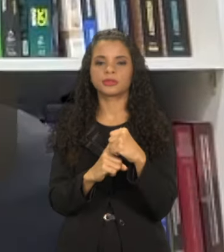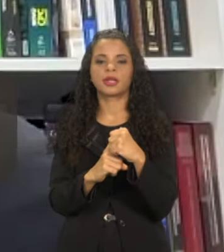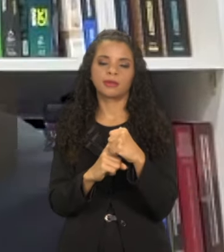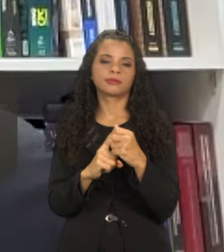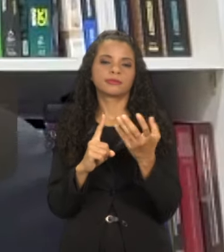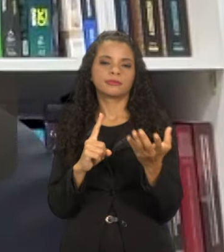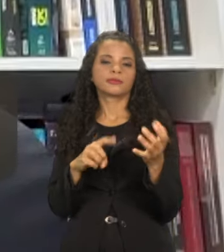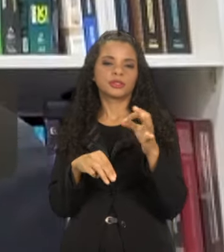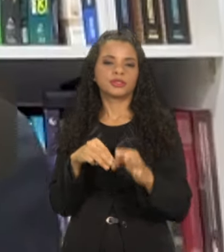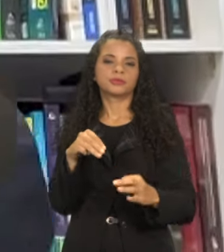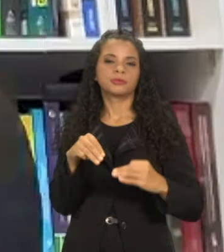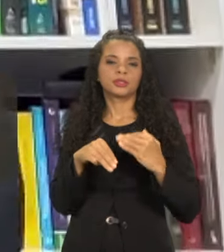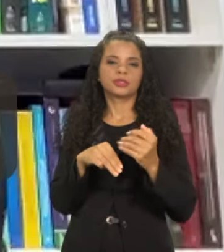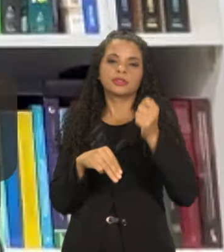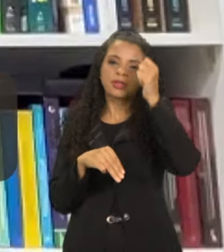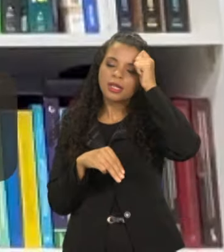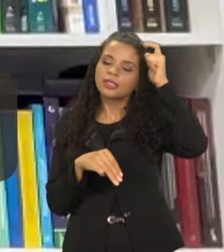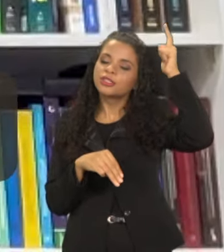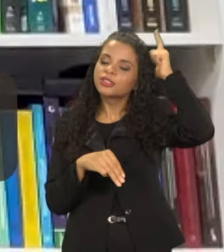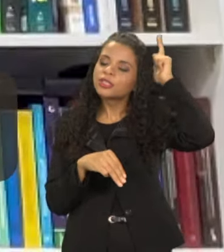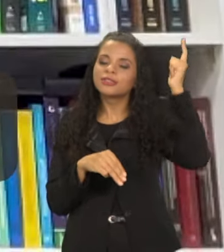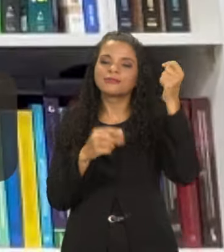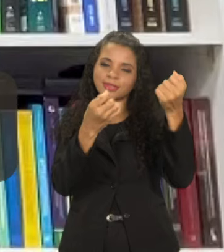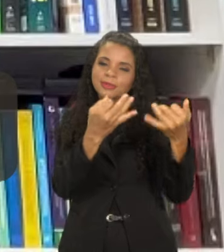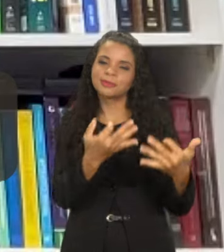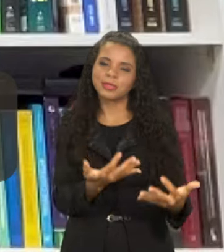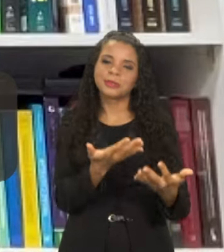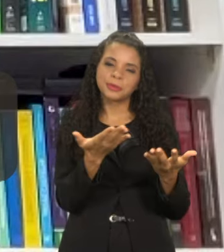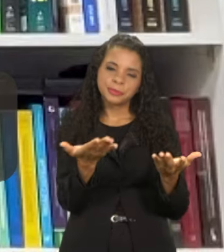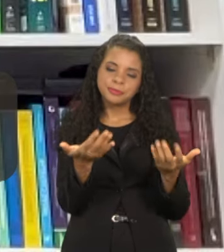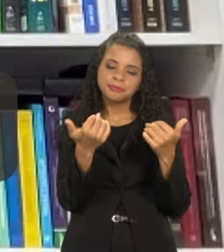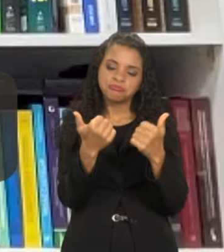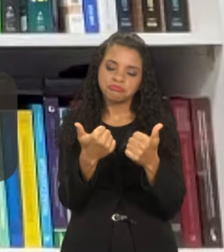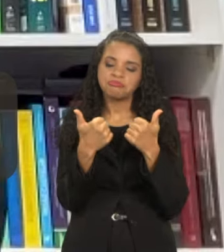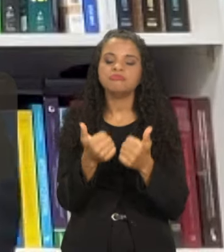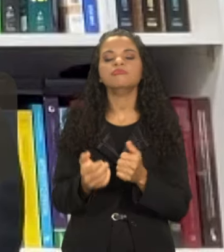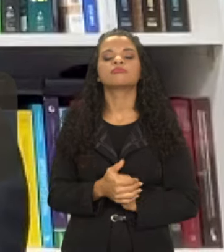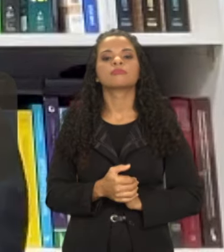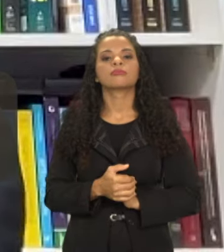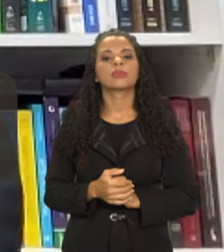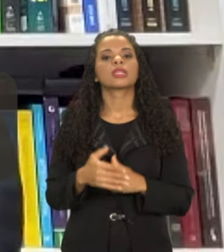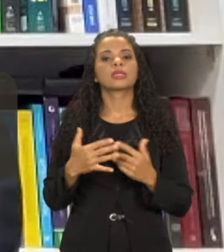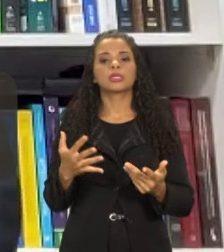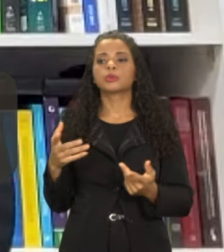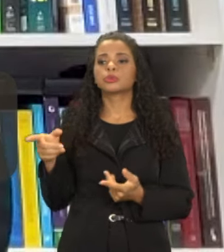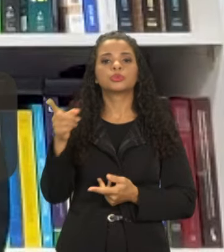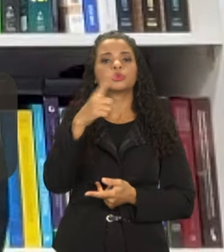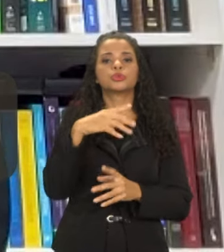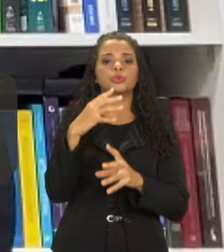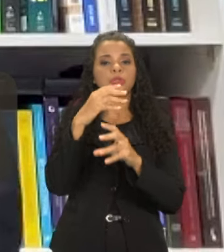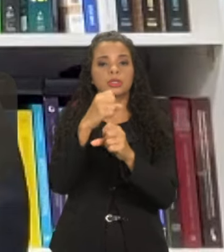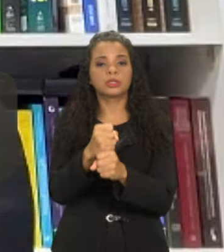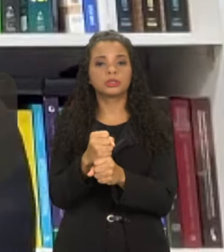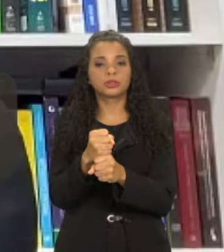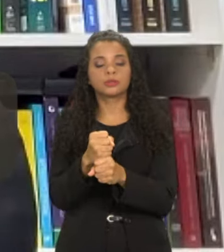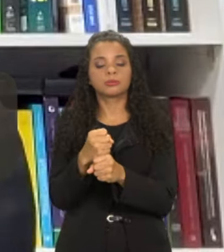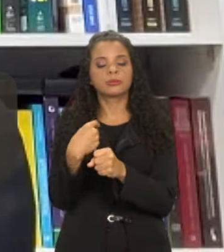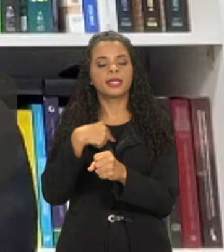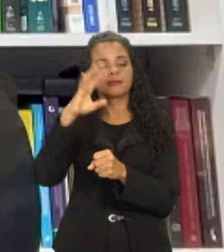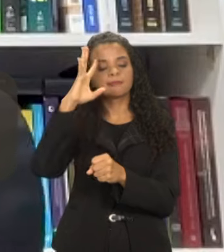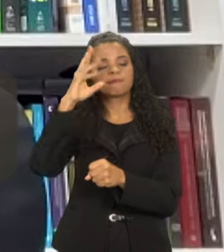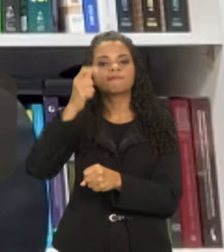o ministro Alexandre Moraes. Então, tudo isso me levou e me leva a acompanhar Vossa Excelência referendar